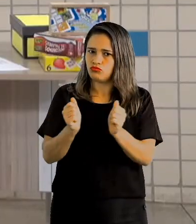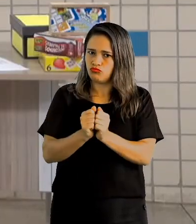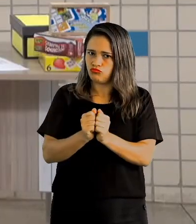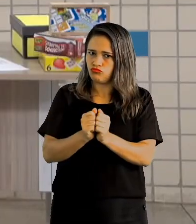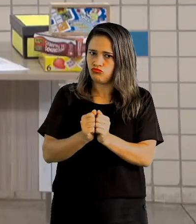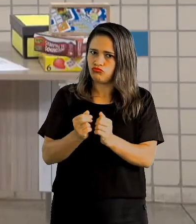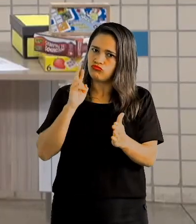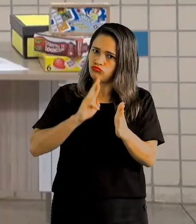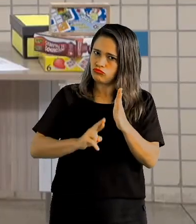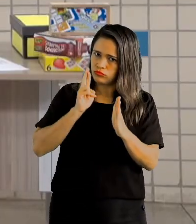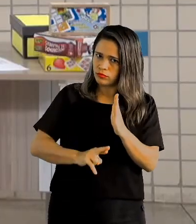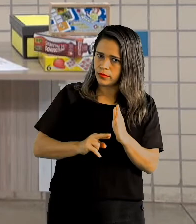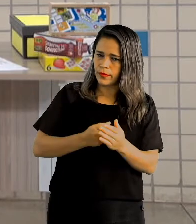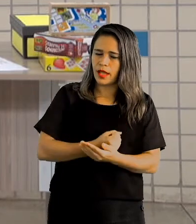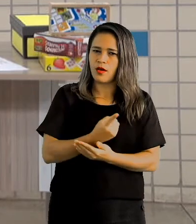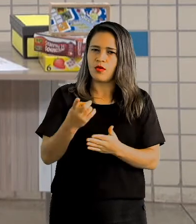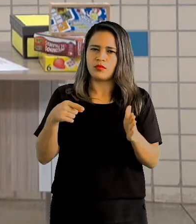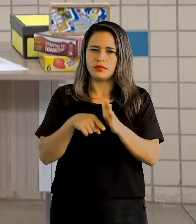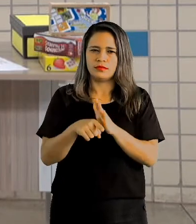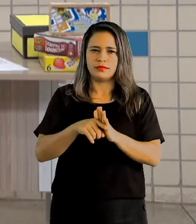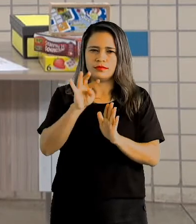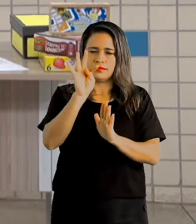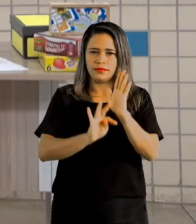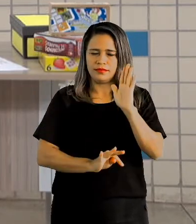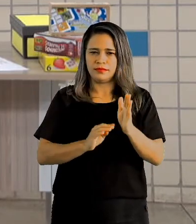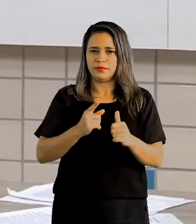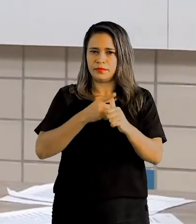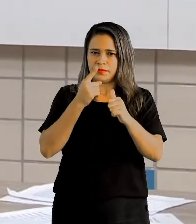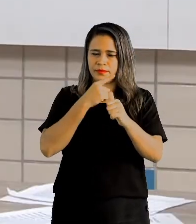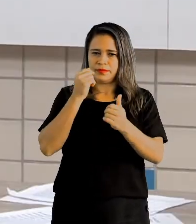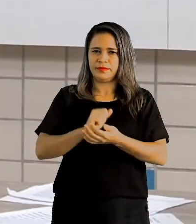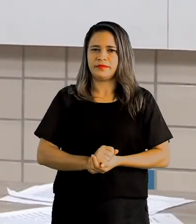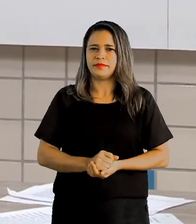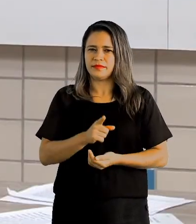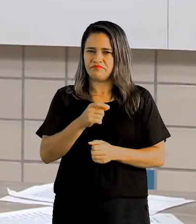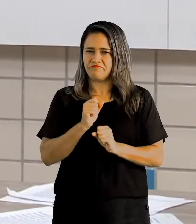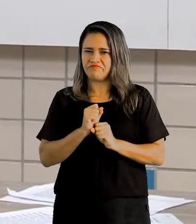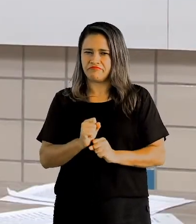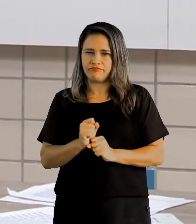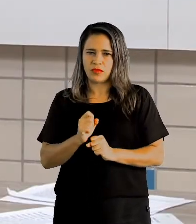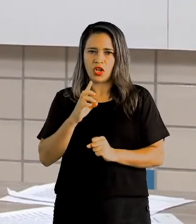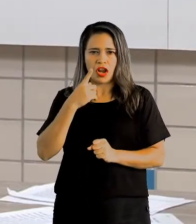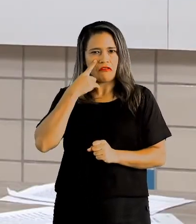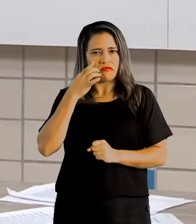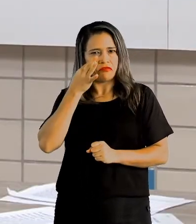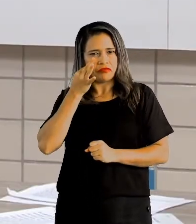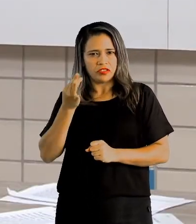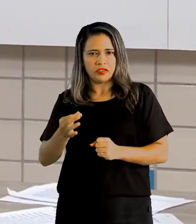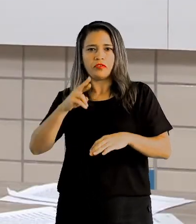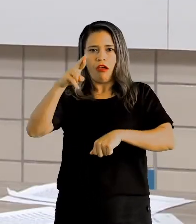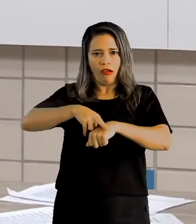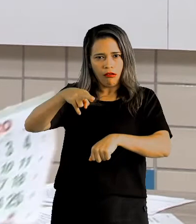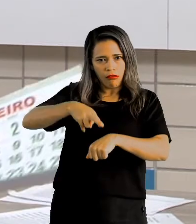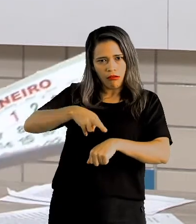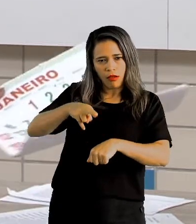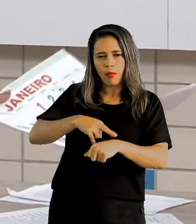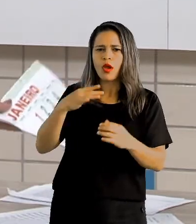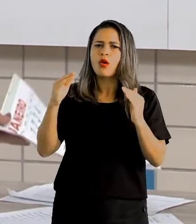algumas questões desse texto. Primeiro, vocês puderam ouvir, viu que rima, que